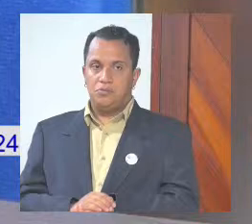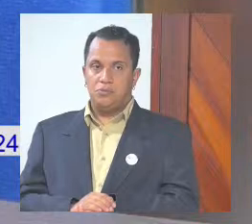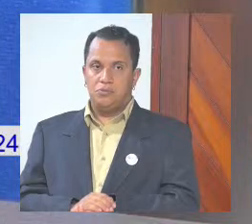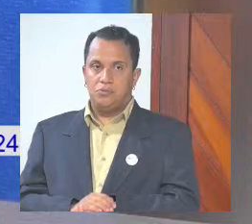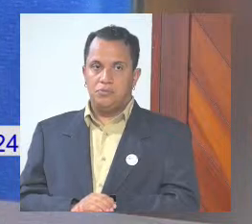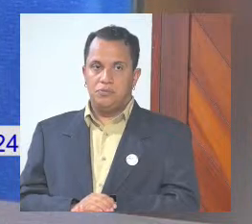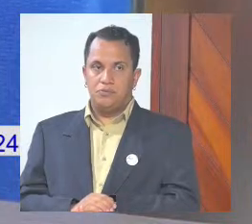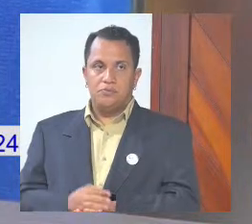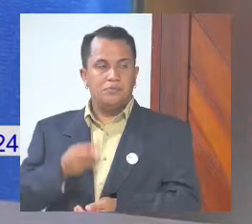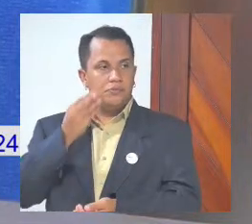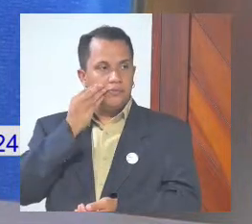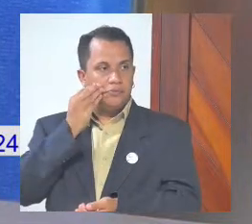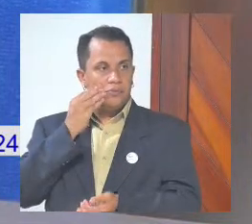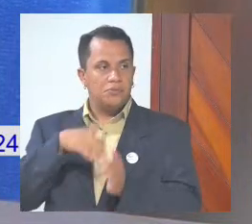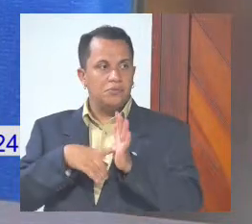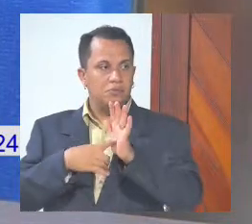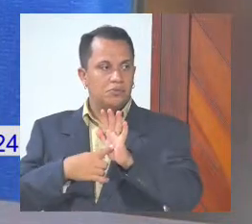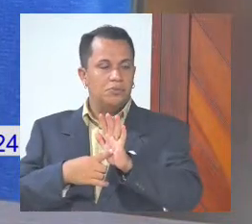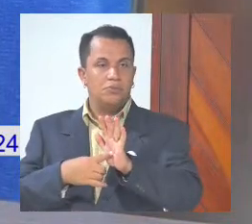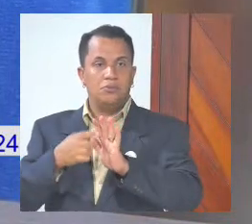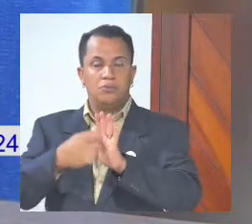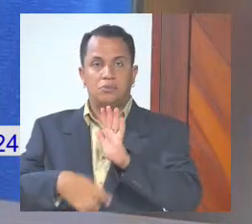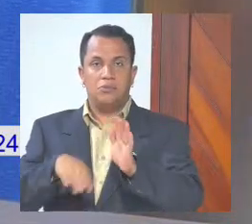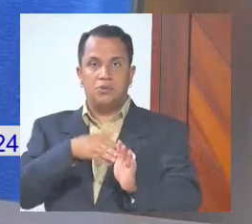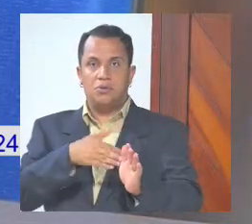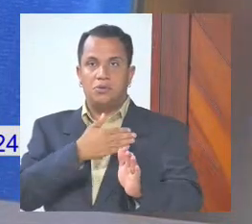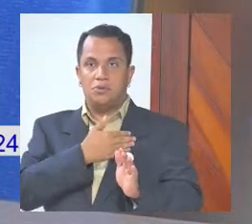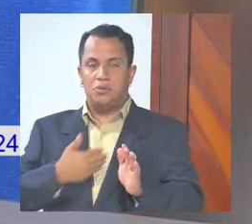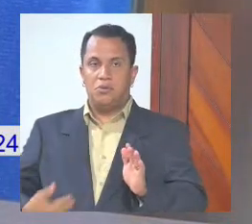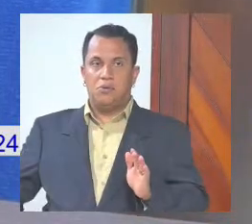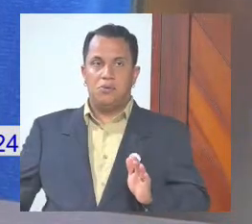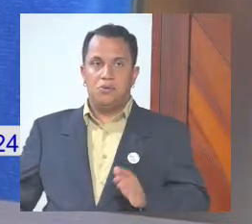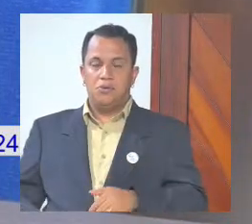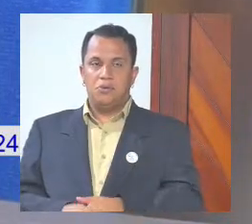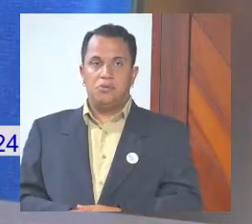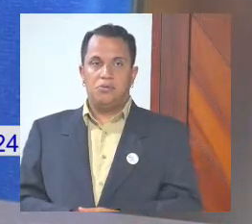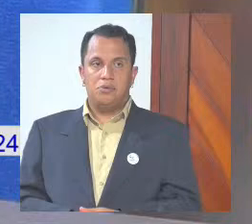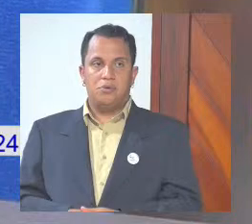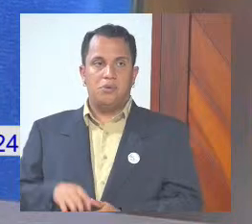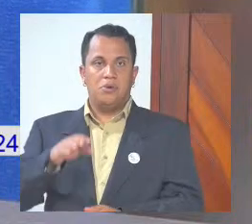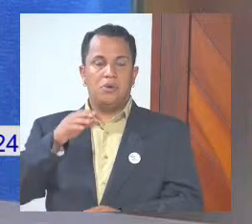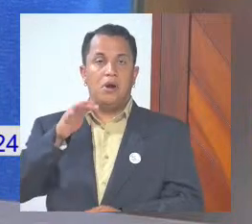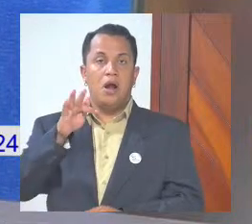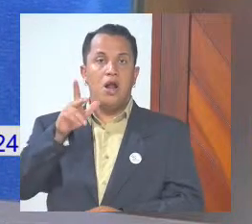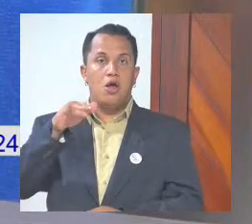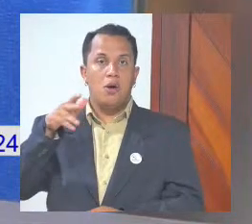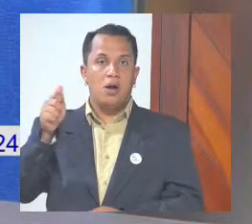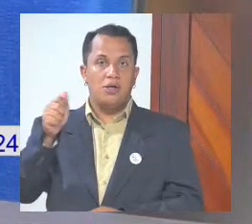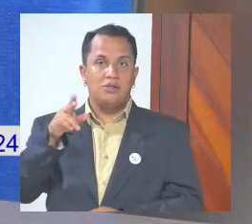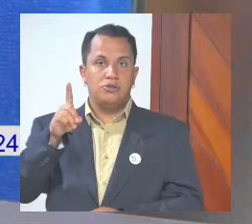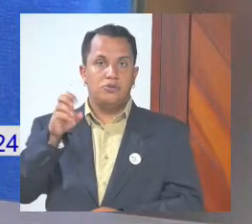A Sua Excelência, o senhor presidente Lucas do Beiradão.